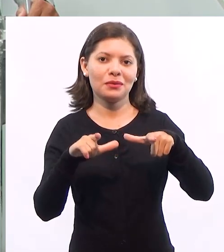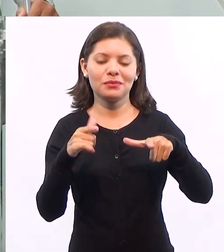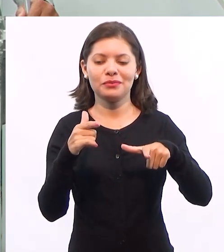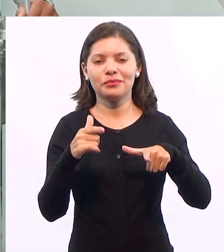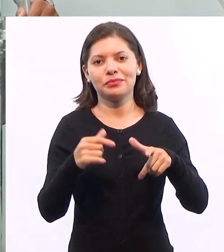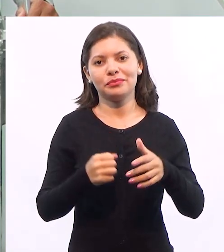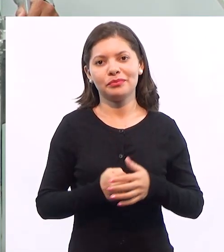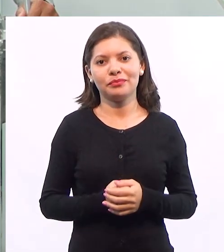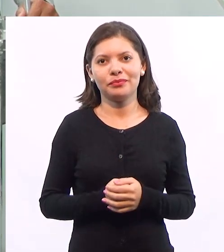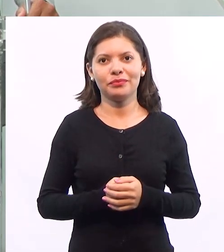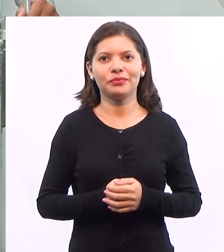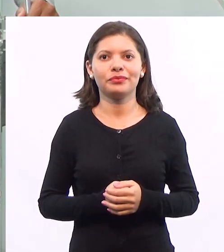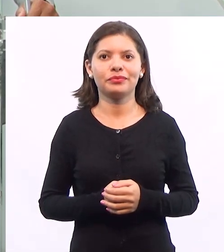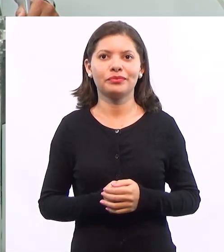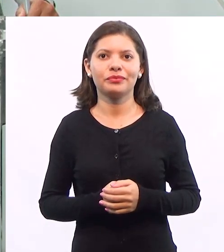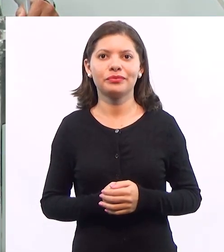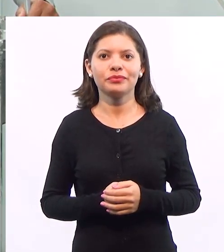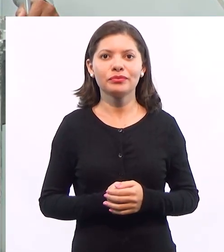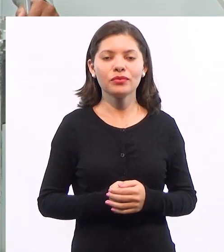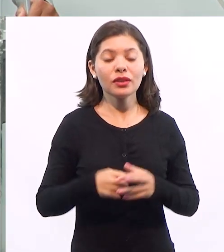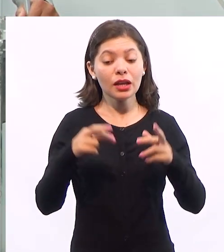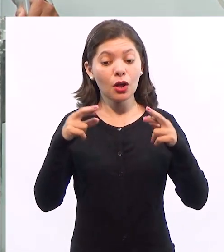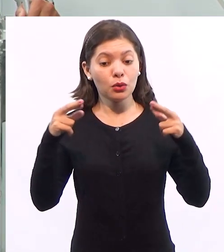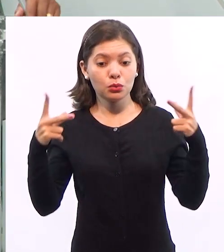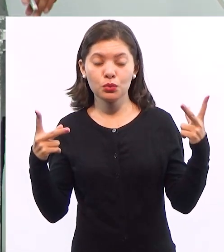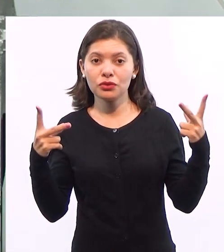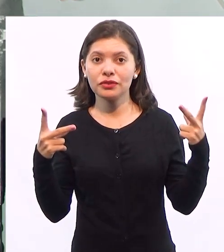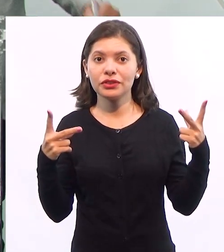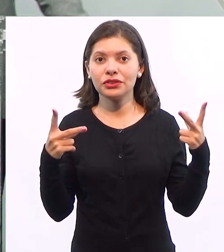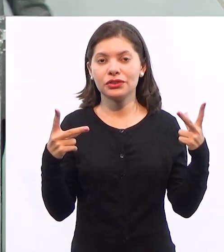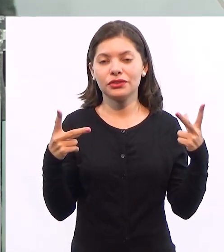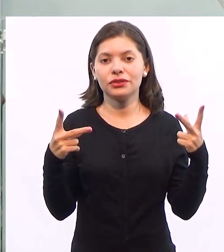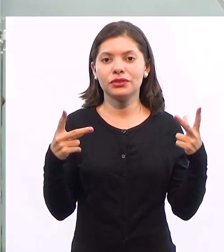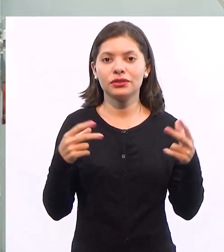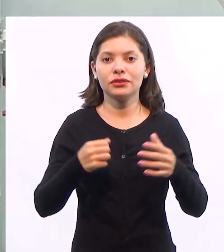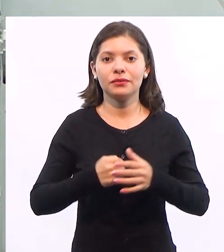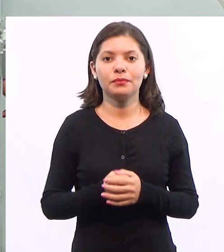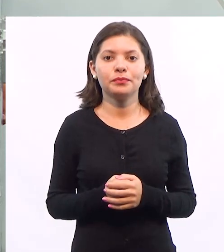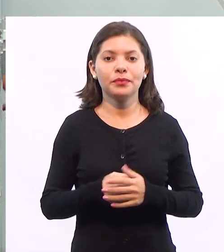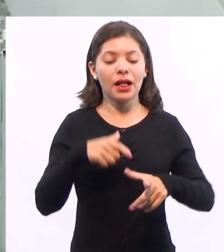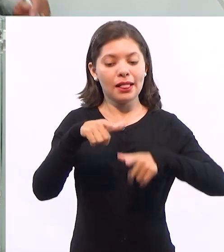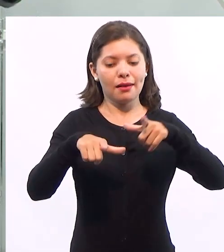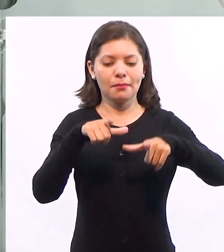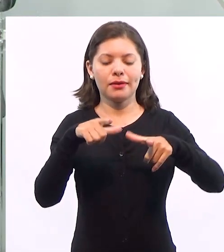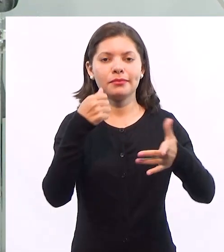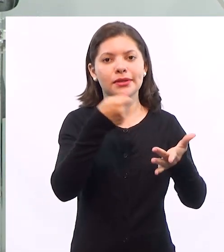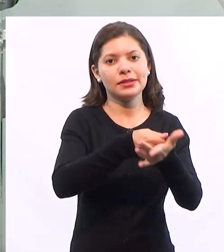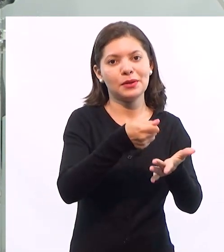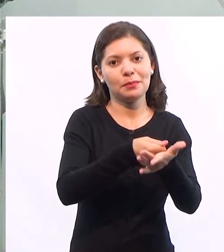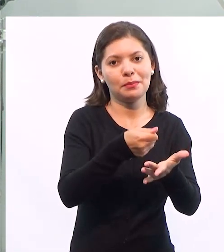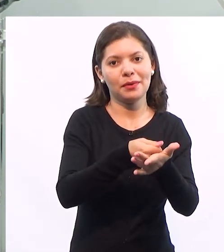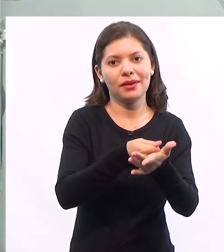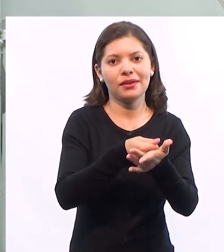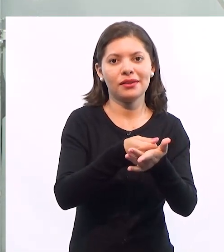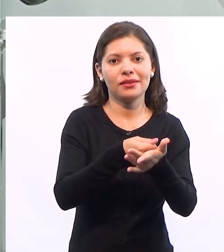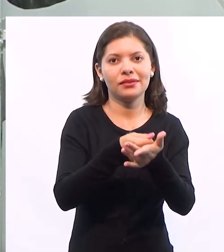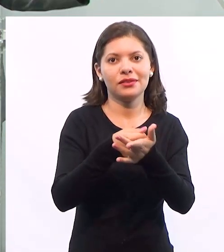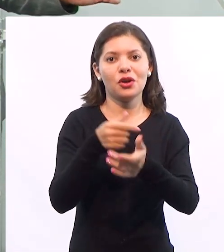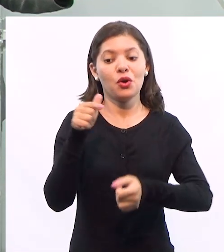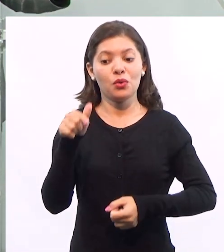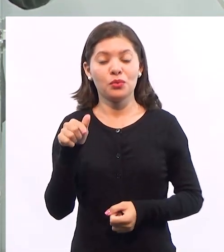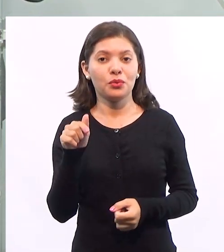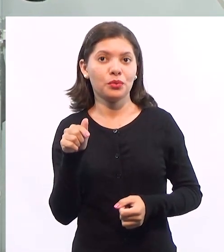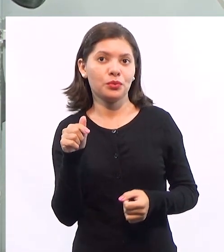tem iniciativa. Olha só como são duas coisas totalmente diferentes. Trabalha para receber, ok, mas um trabalha porque é